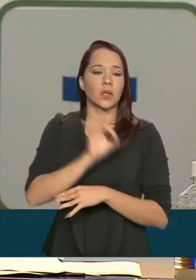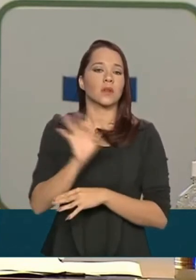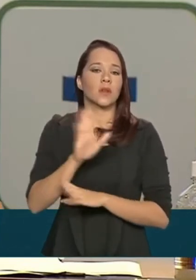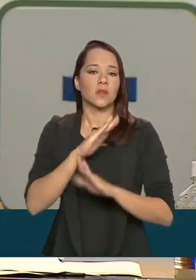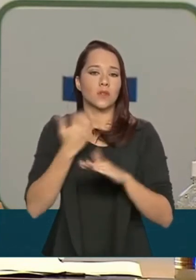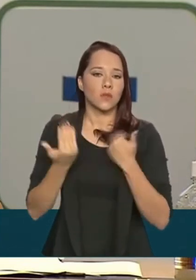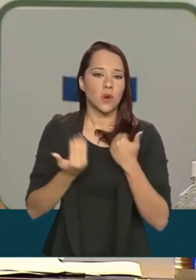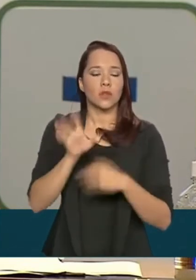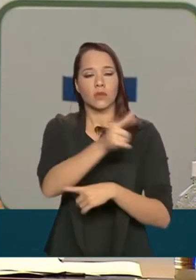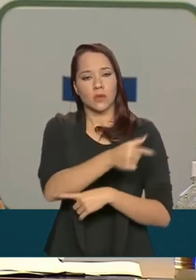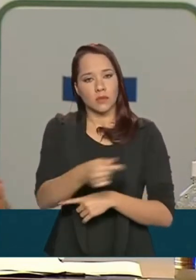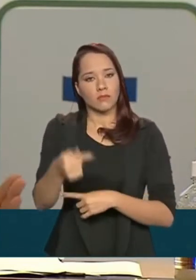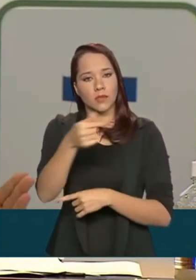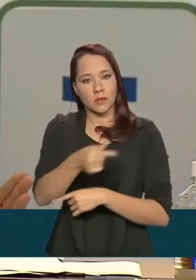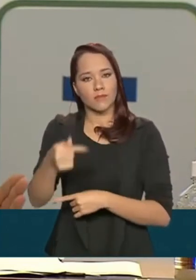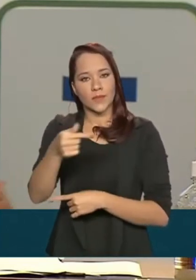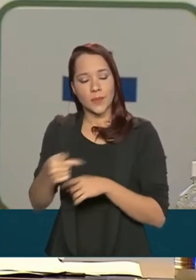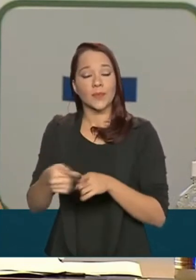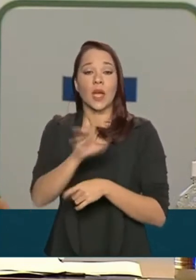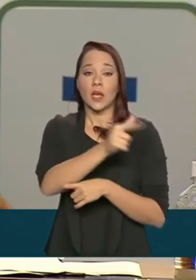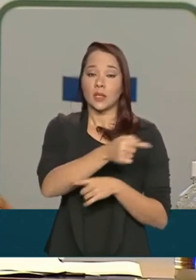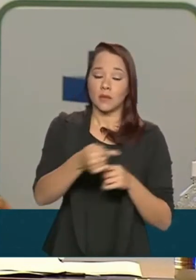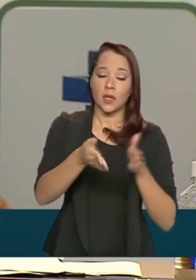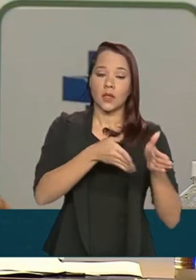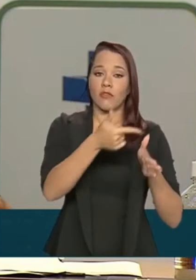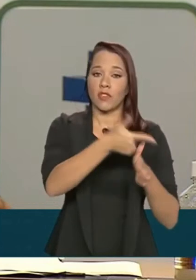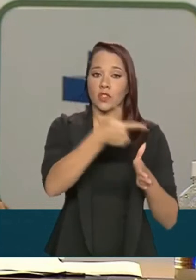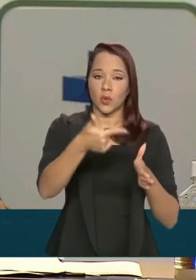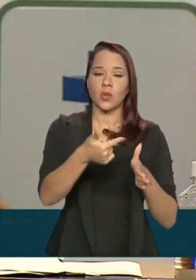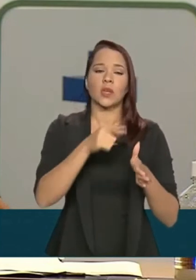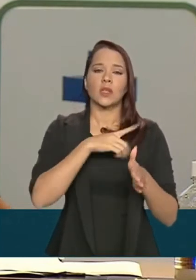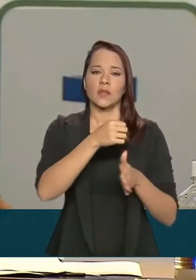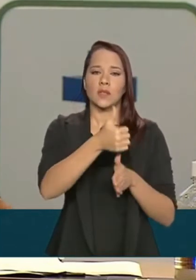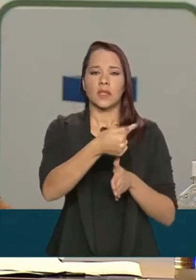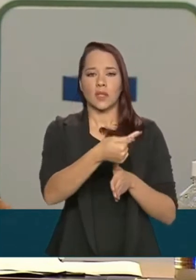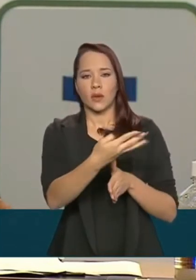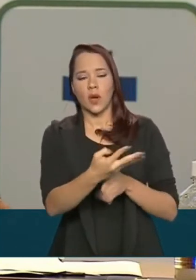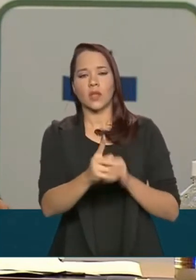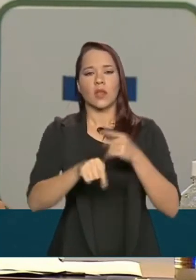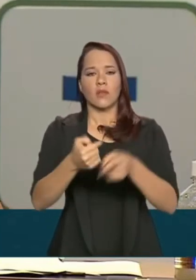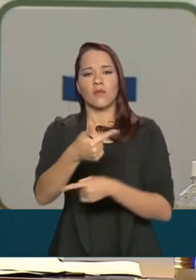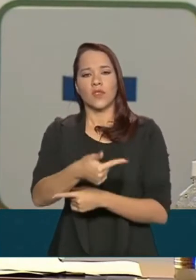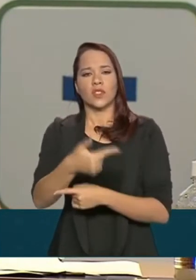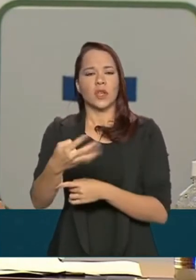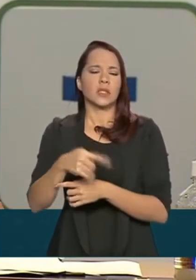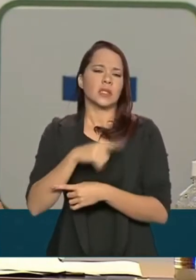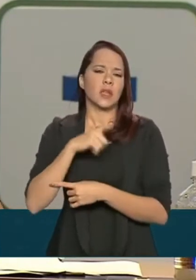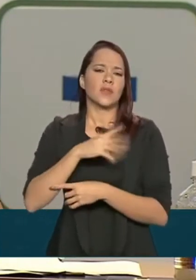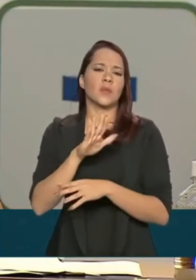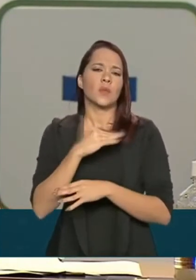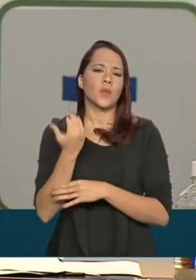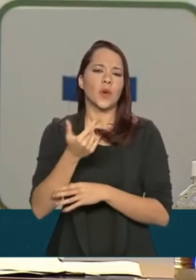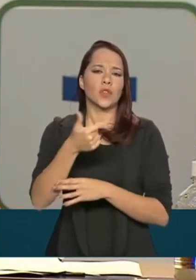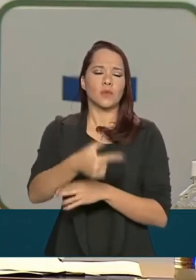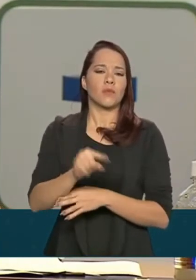de óbitos por semana. Na semana epidemiológica 22 foram 974, na 23, 1.014, na